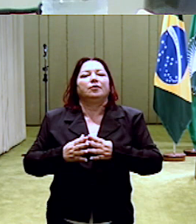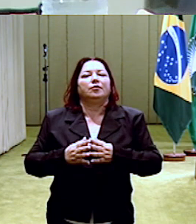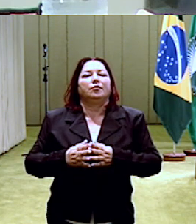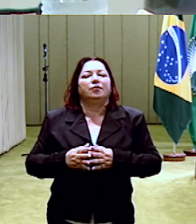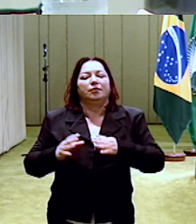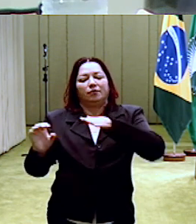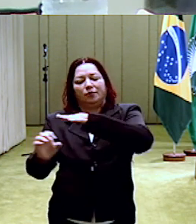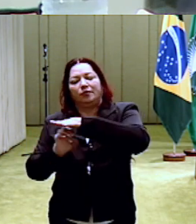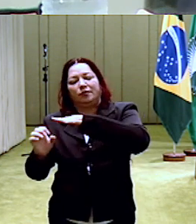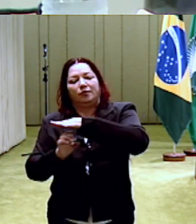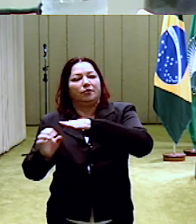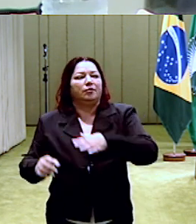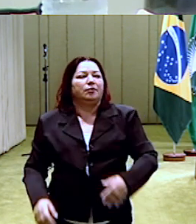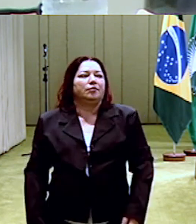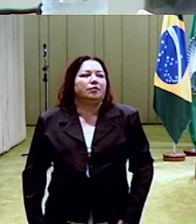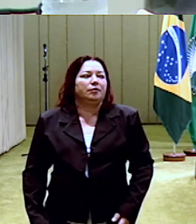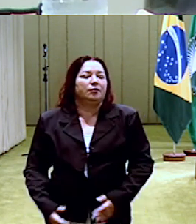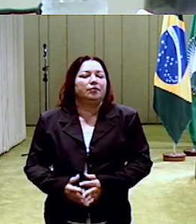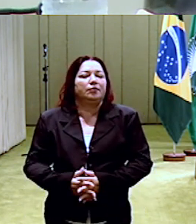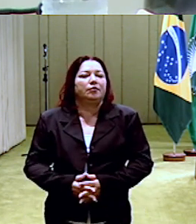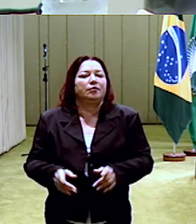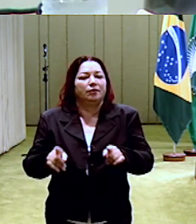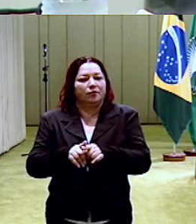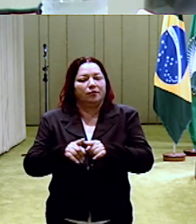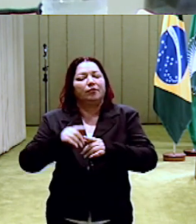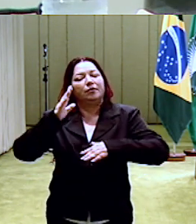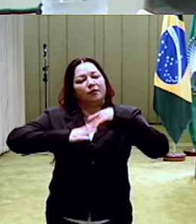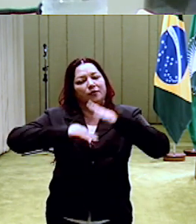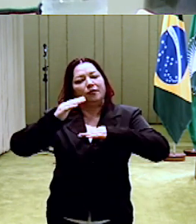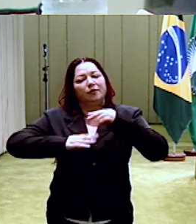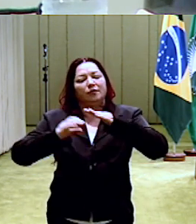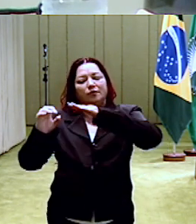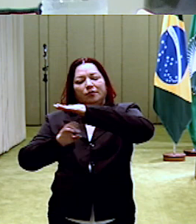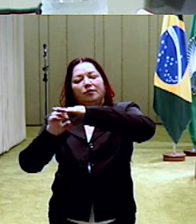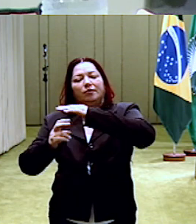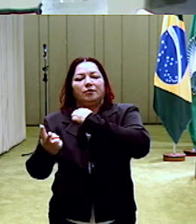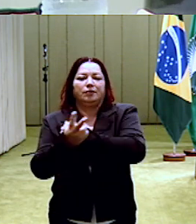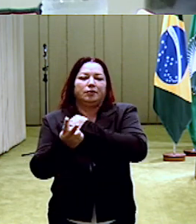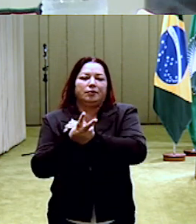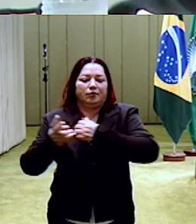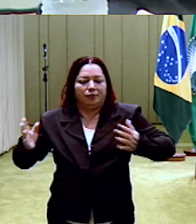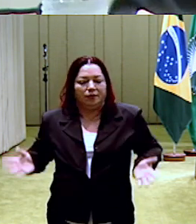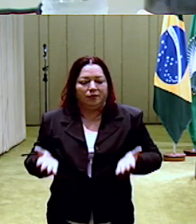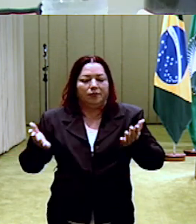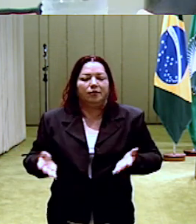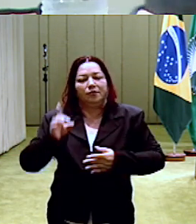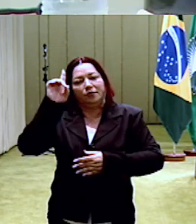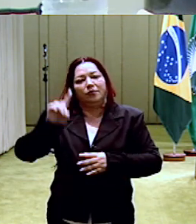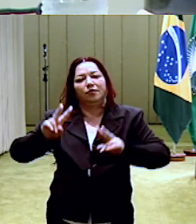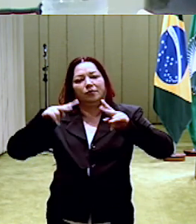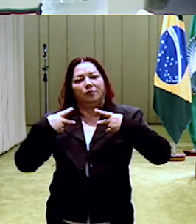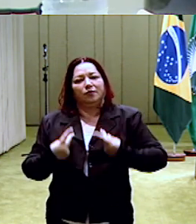ambiente empresarial e falar sobre essas boas práticas sob o ponto de vista da proteção e da promoção dos direitos